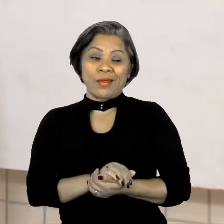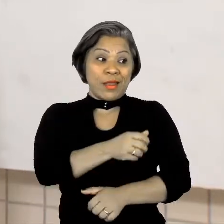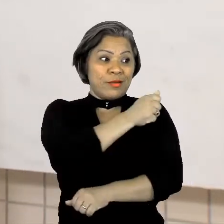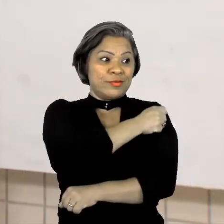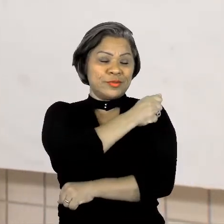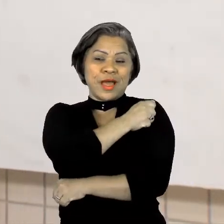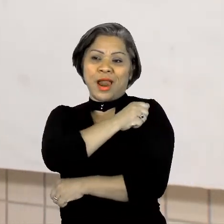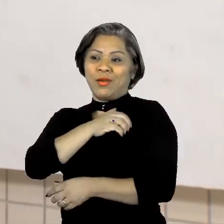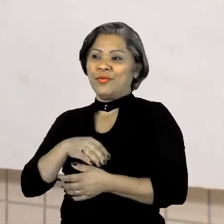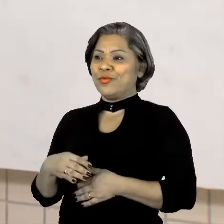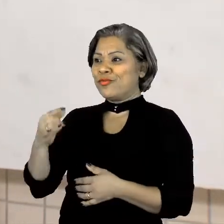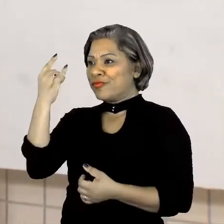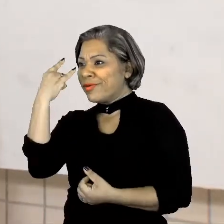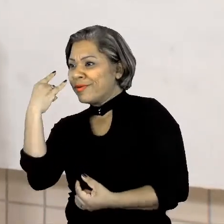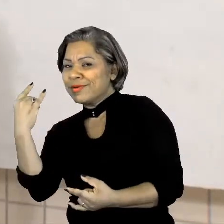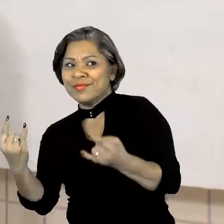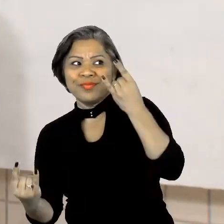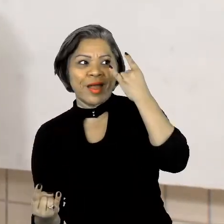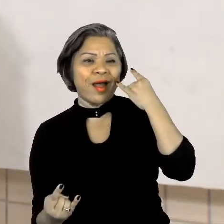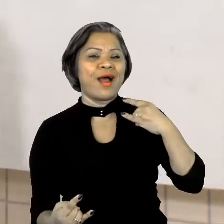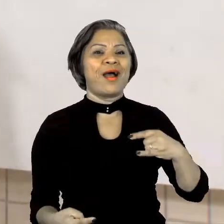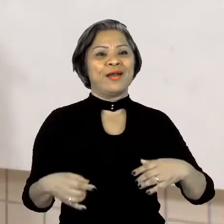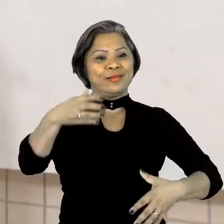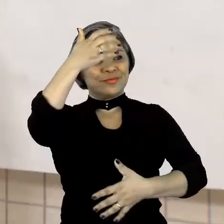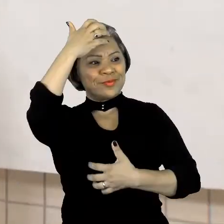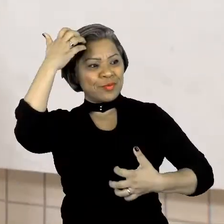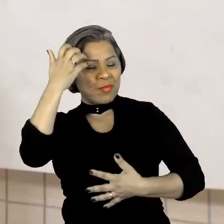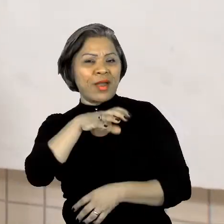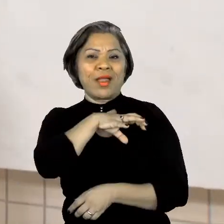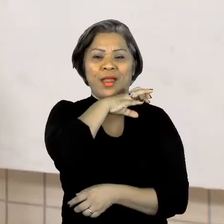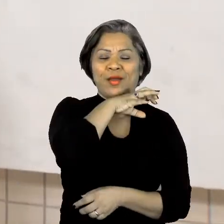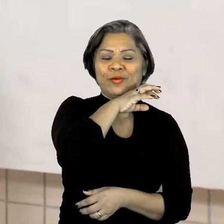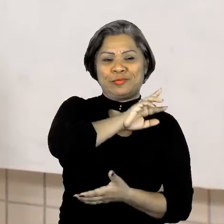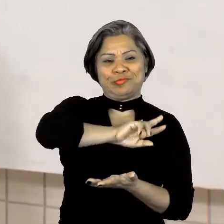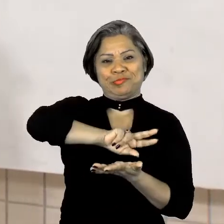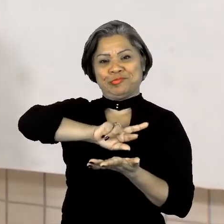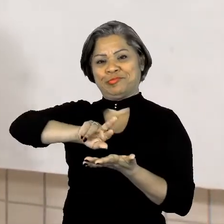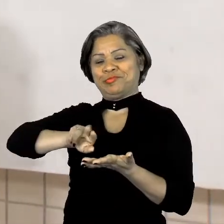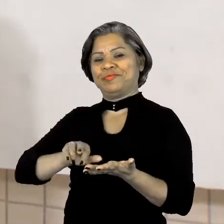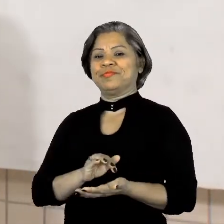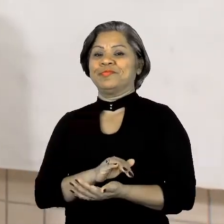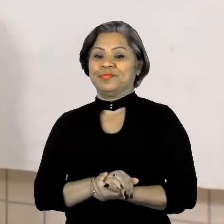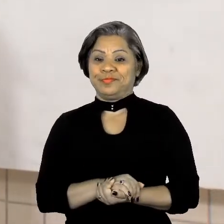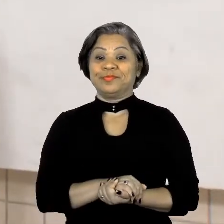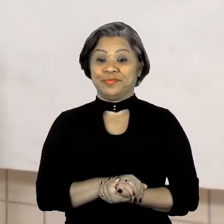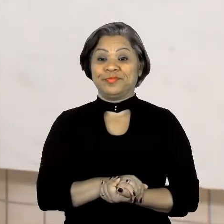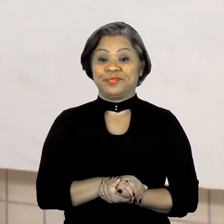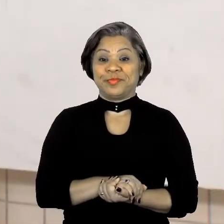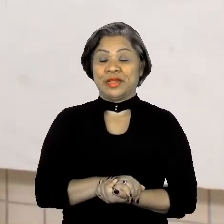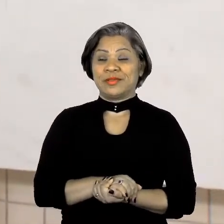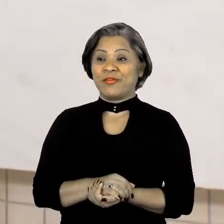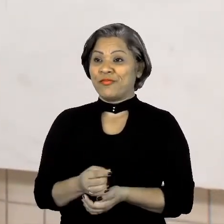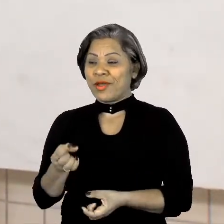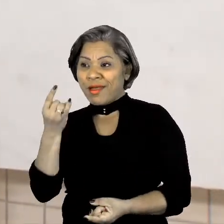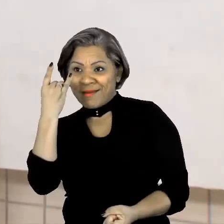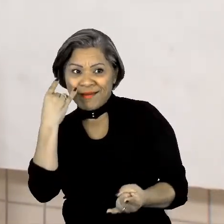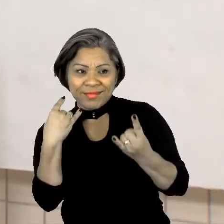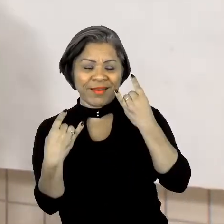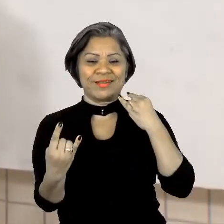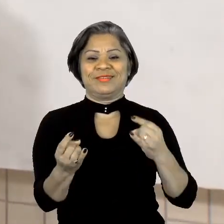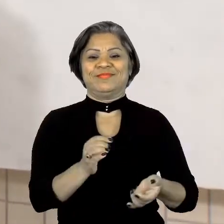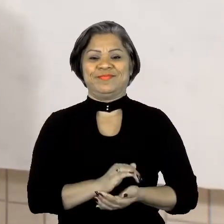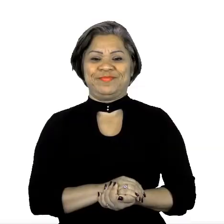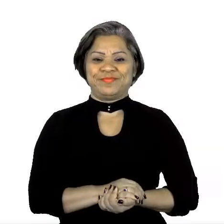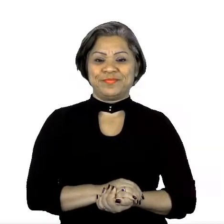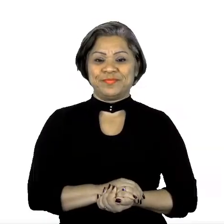lá, os macacos, os bichos, tá bom? Isso aí eles ficaram encantados com o que viram lá.